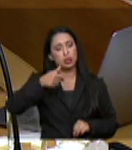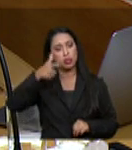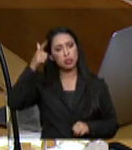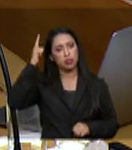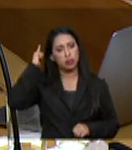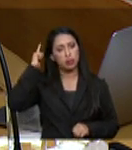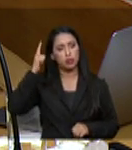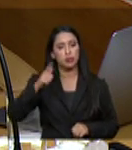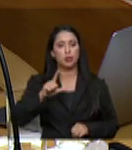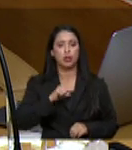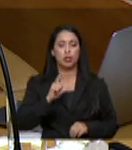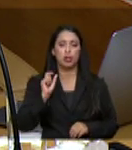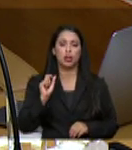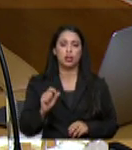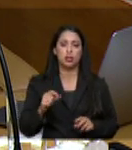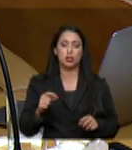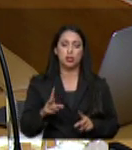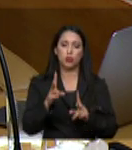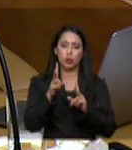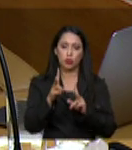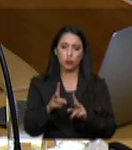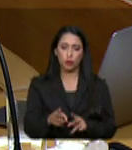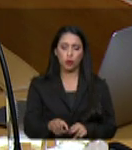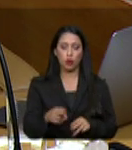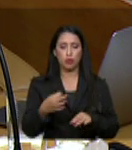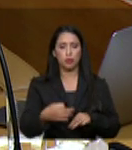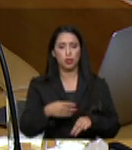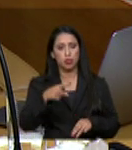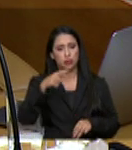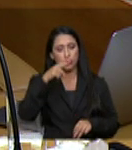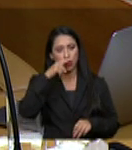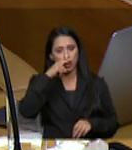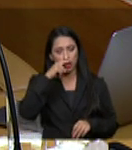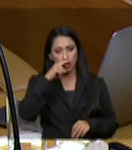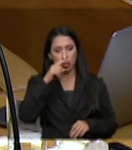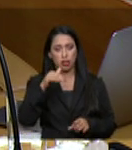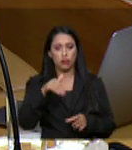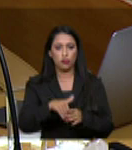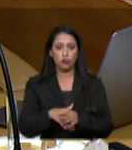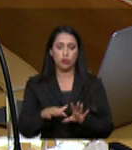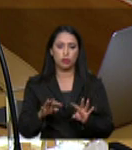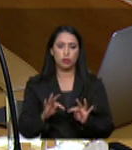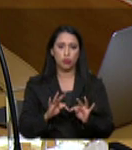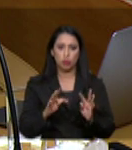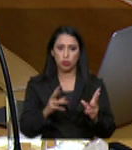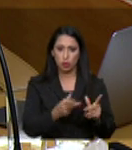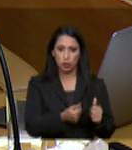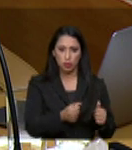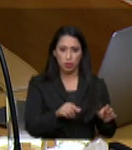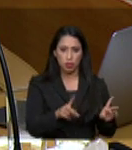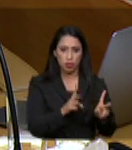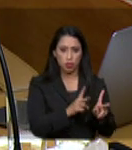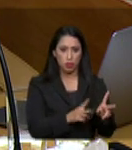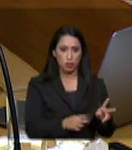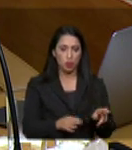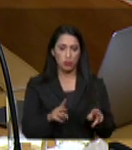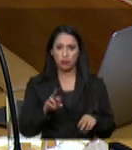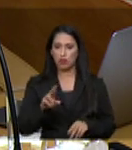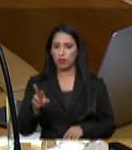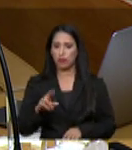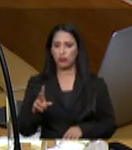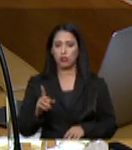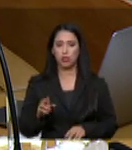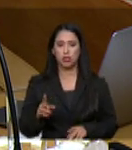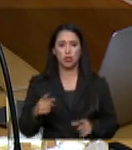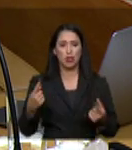Moraes e igualmente o o sétimo waquim que o acompanhou integralmente e aqui não vislumbro vestígio de